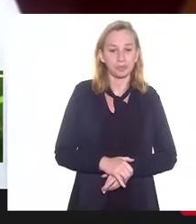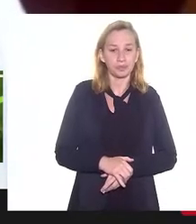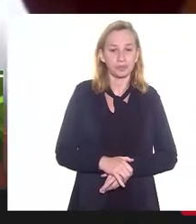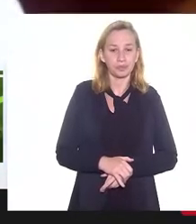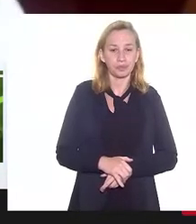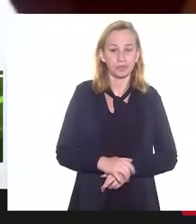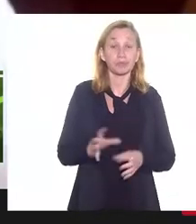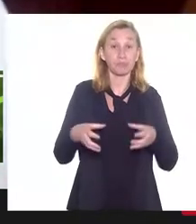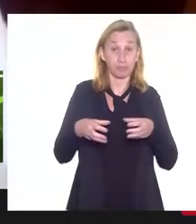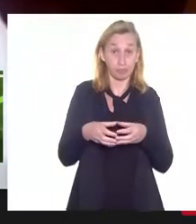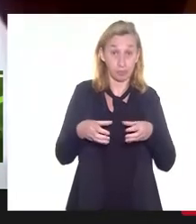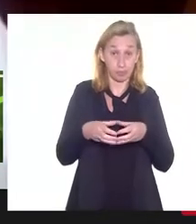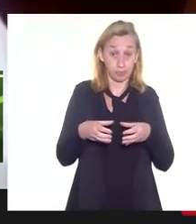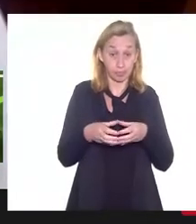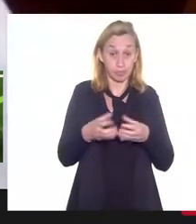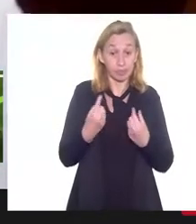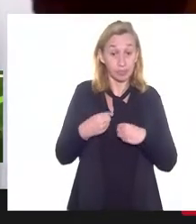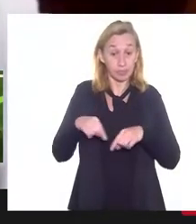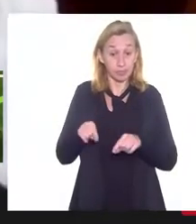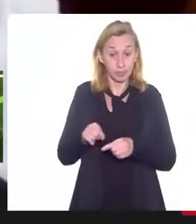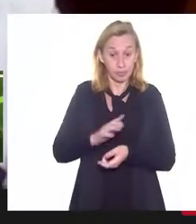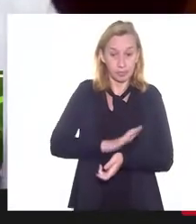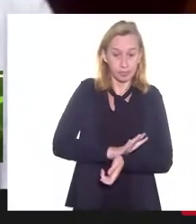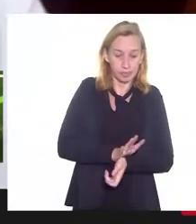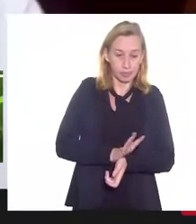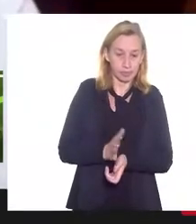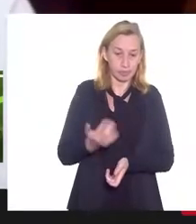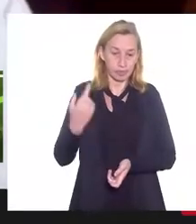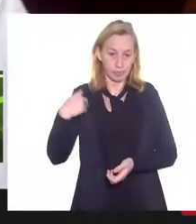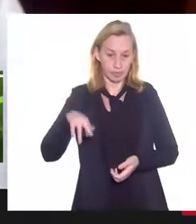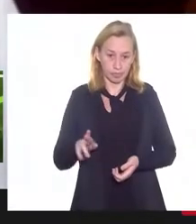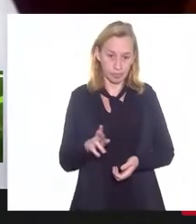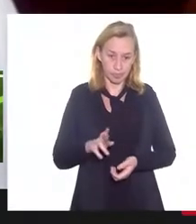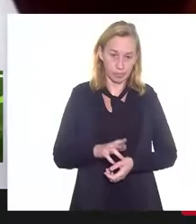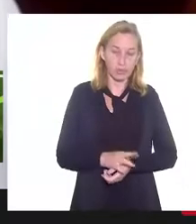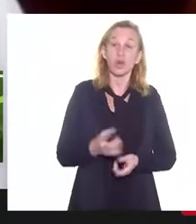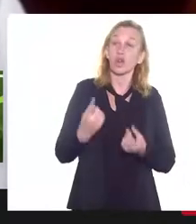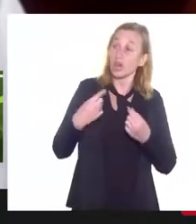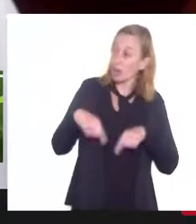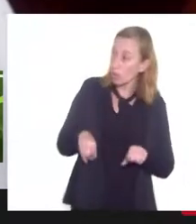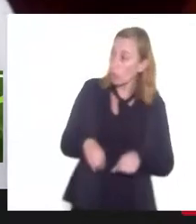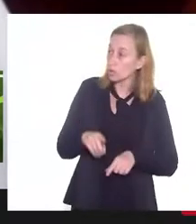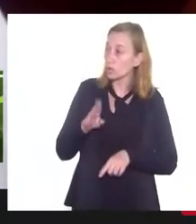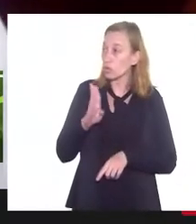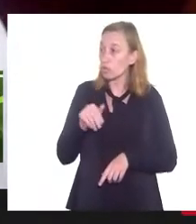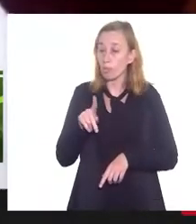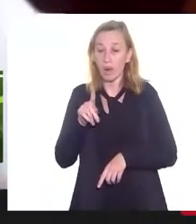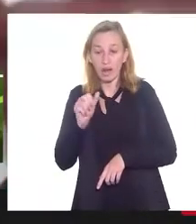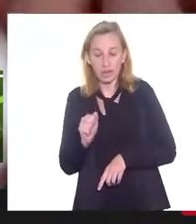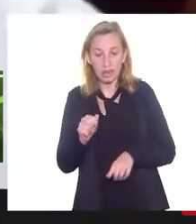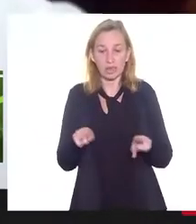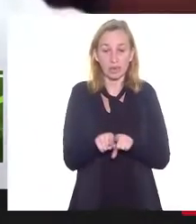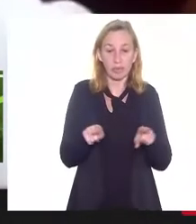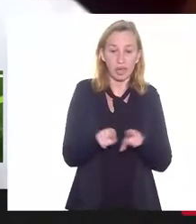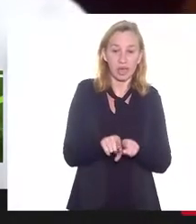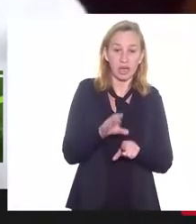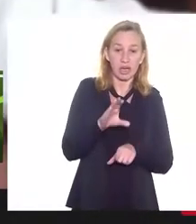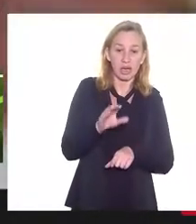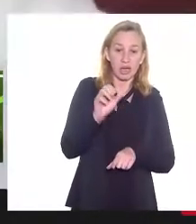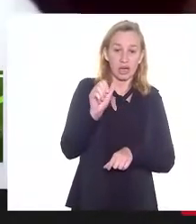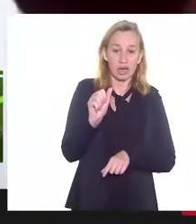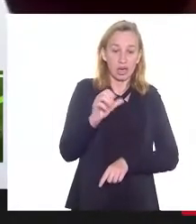dessa comissão de combate à intolerância, que era contra a Umbanda e o Candomblé, não era essa coisa